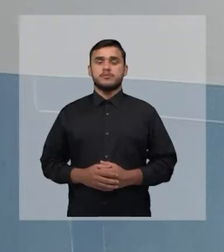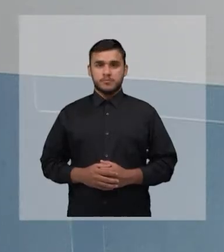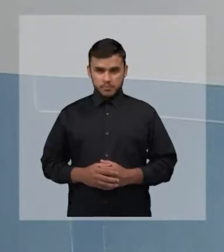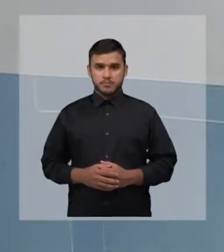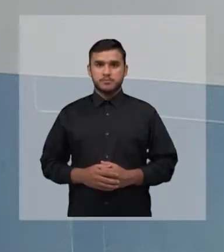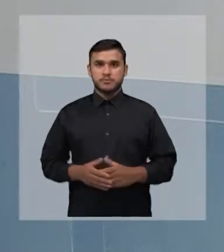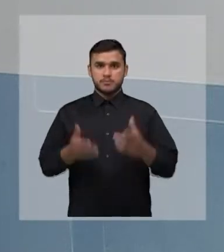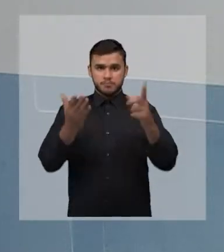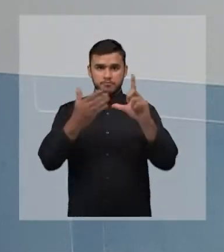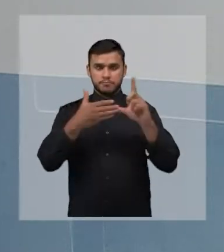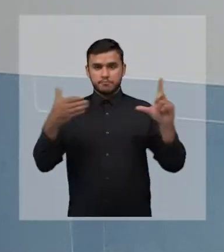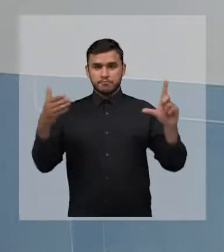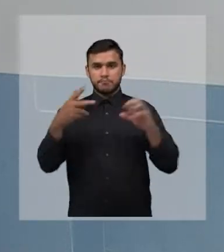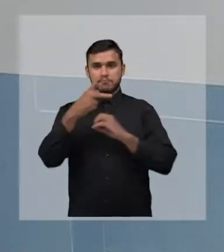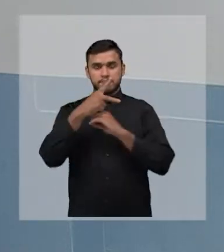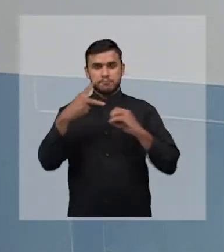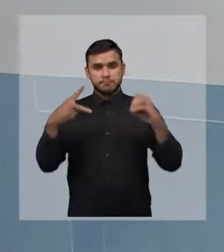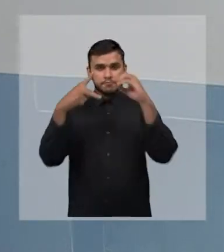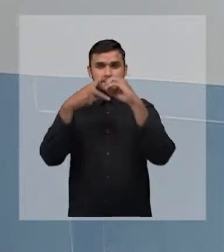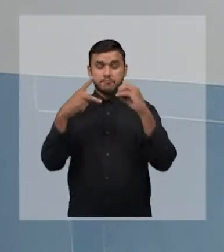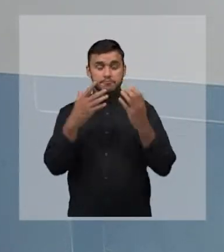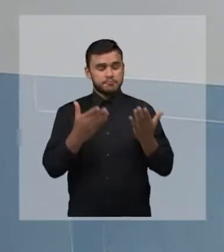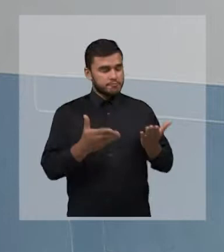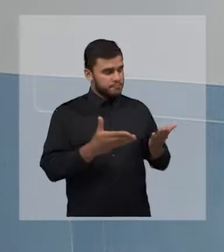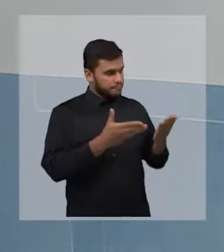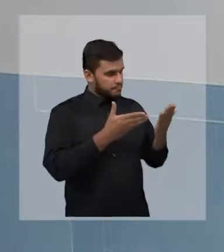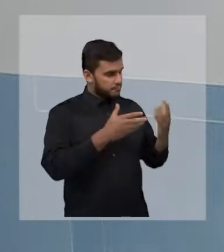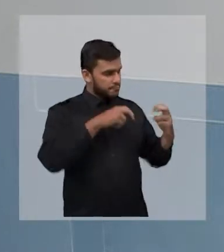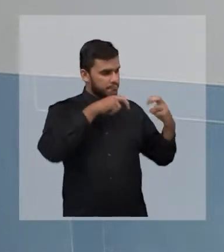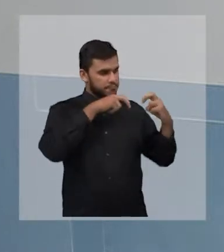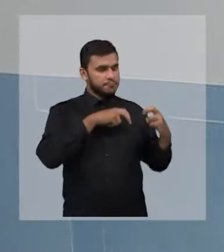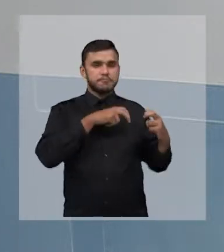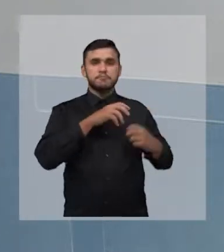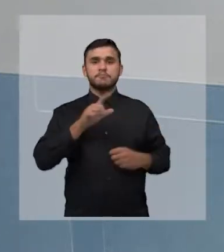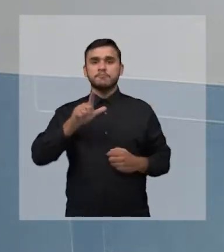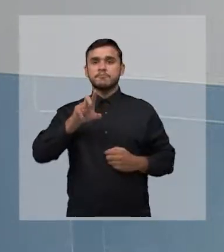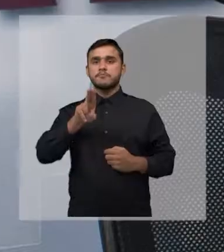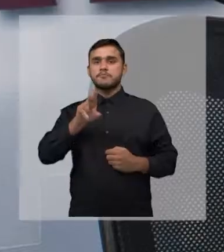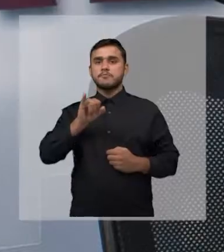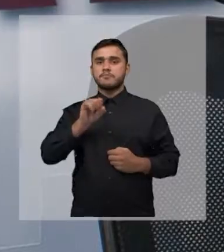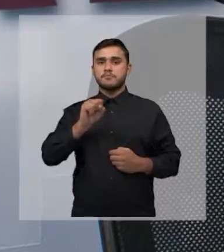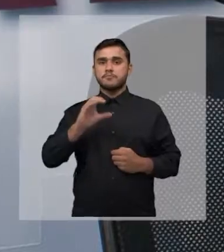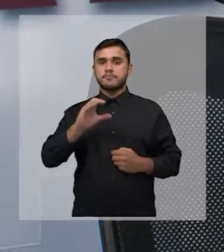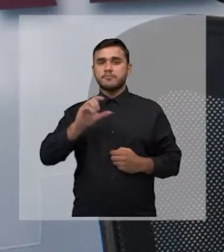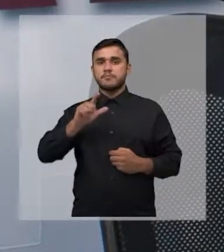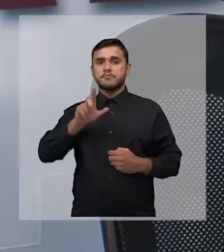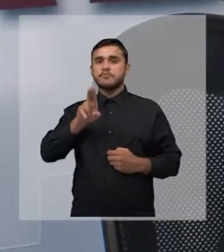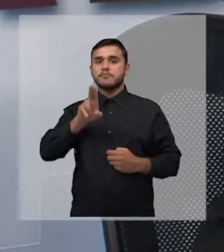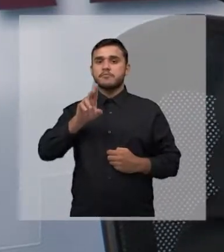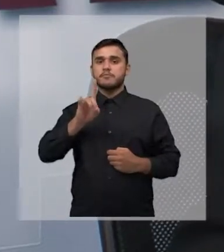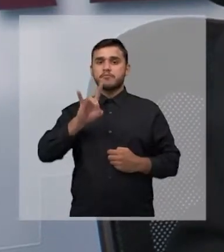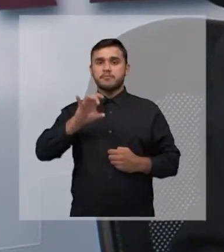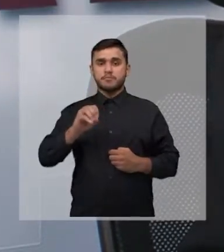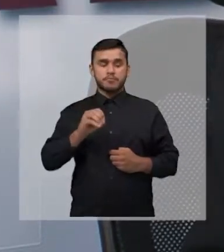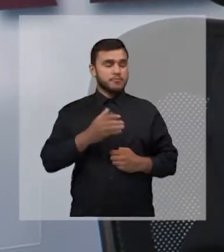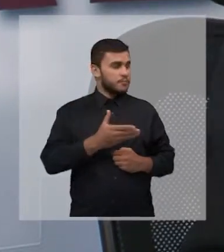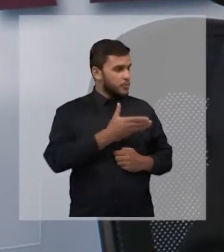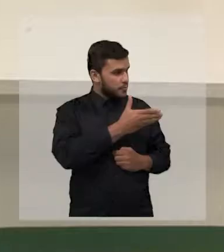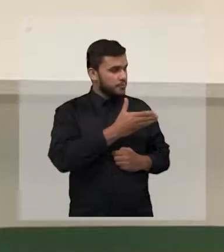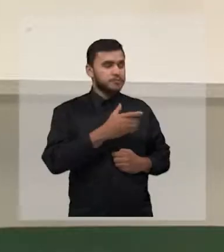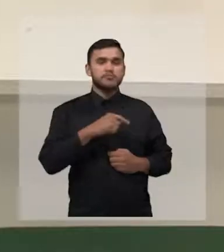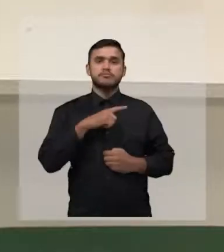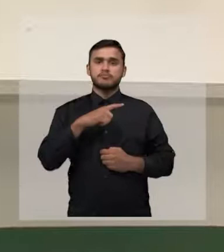Estamos de volta com o Pela Ordem, agora com o consultor político Luiz Cláudio Ferreira Barbosa, que já está aqui conosco, já